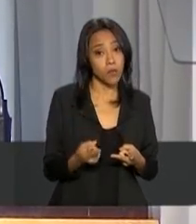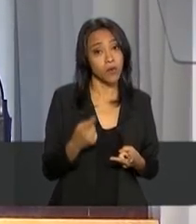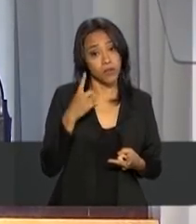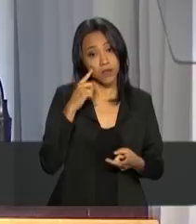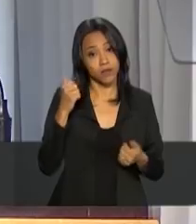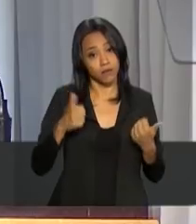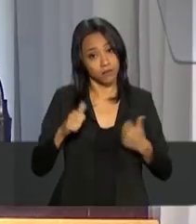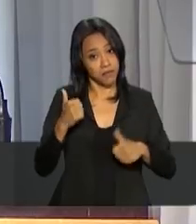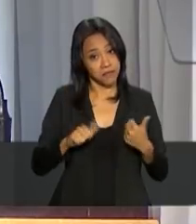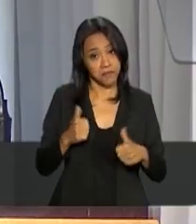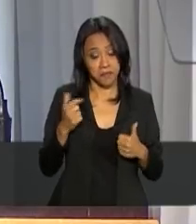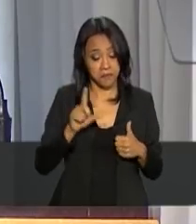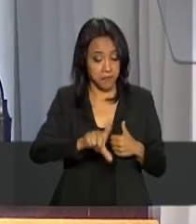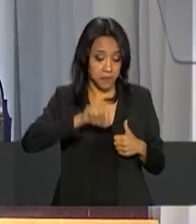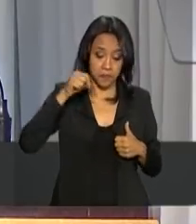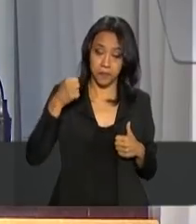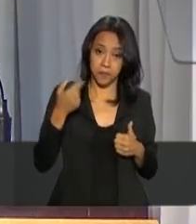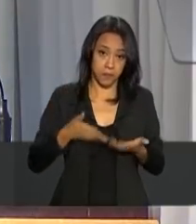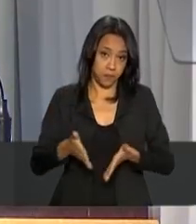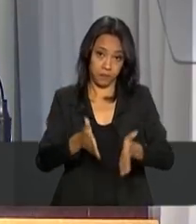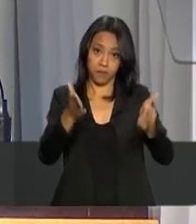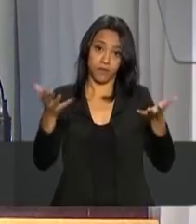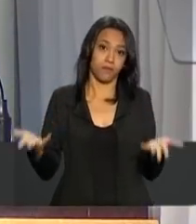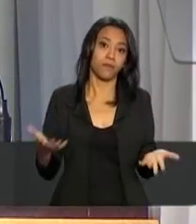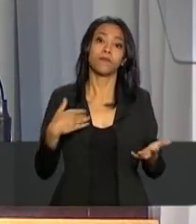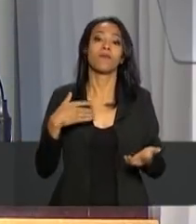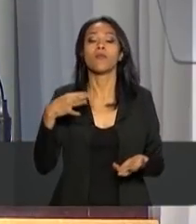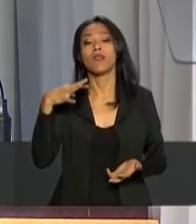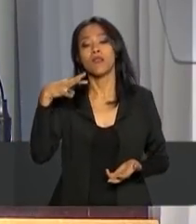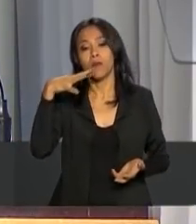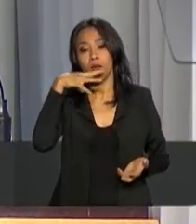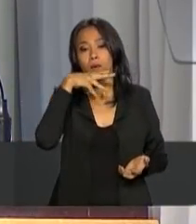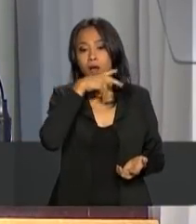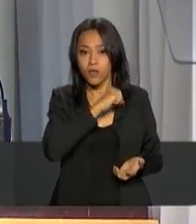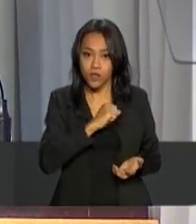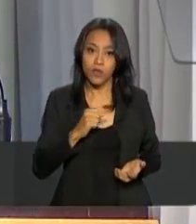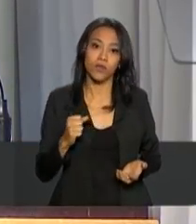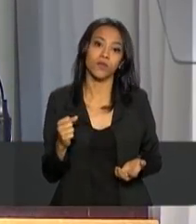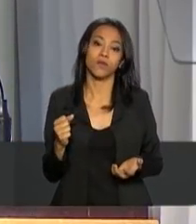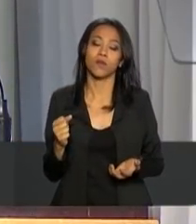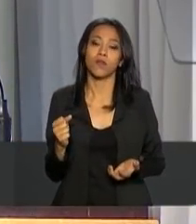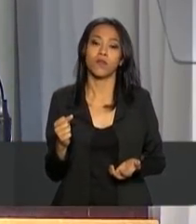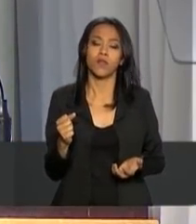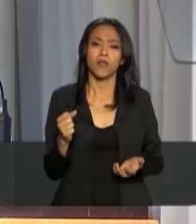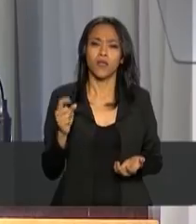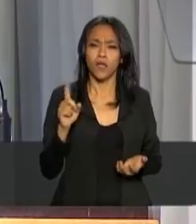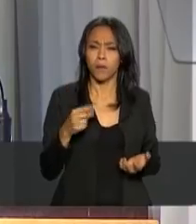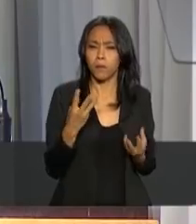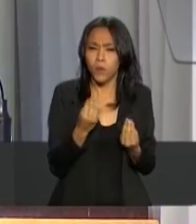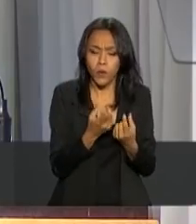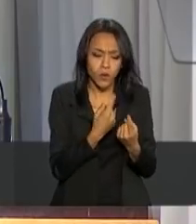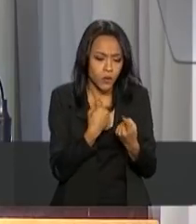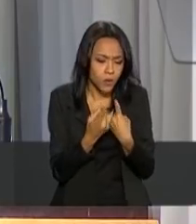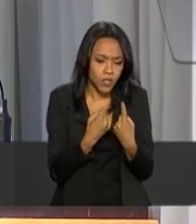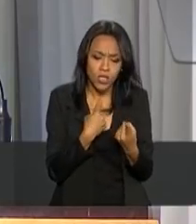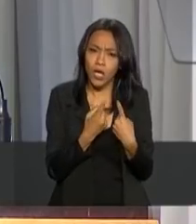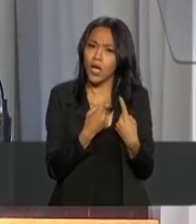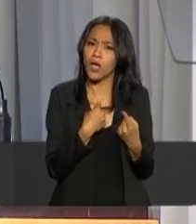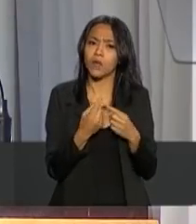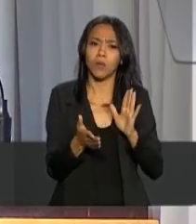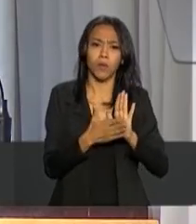opções, não é? Então, acho que também isto foi feito mediante muito diálogo, uma reforma